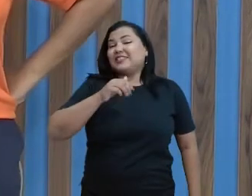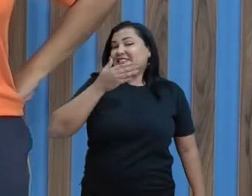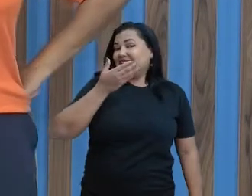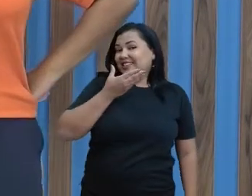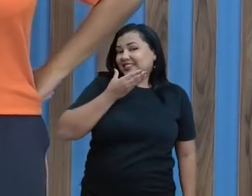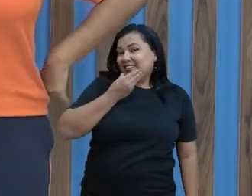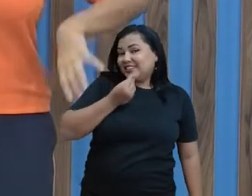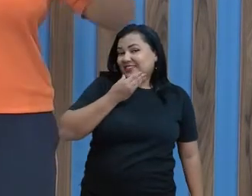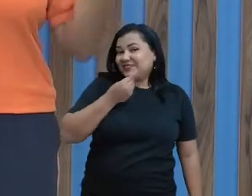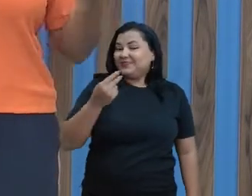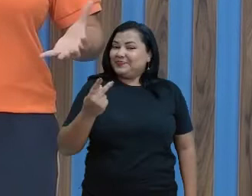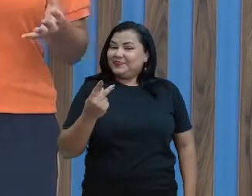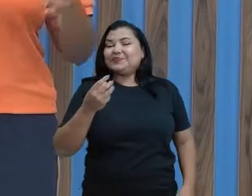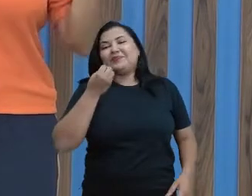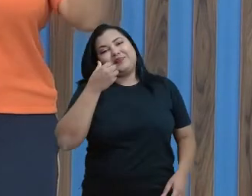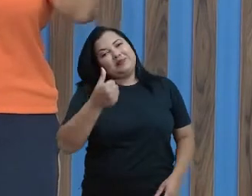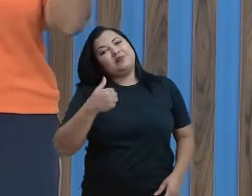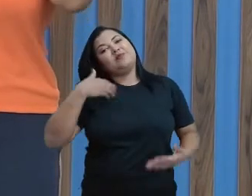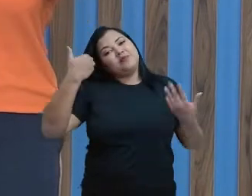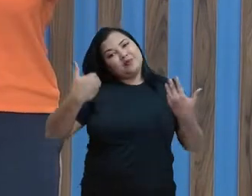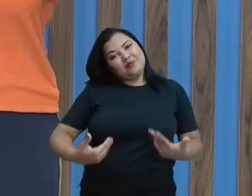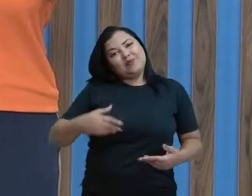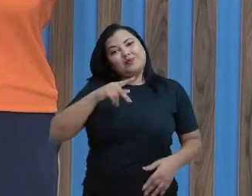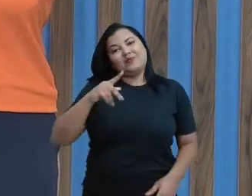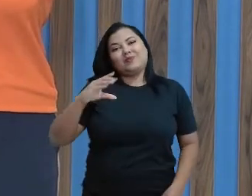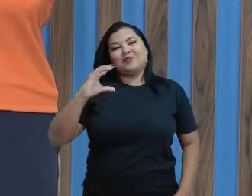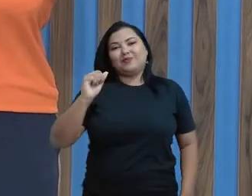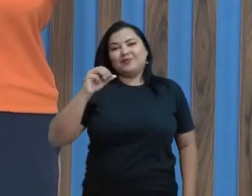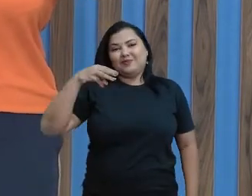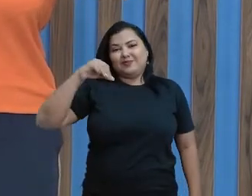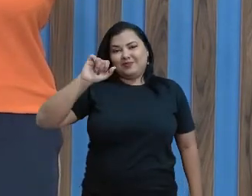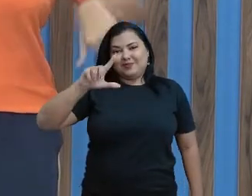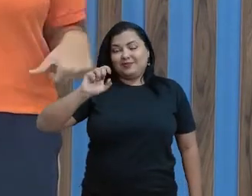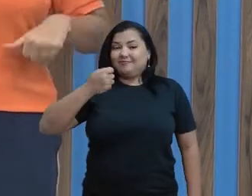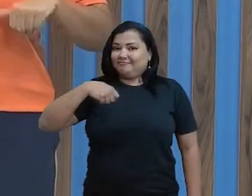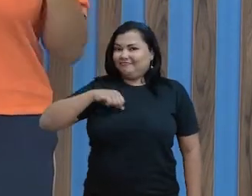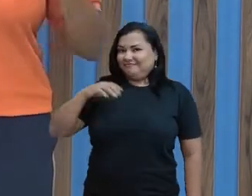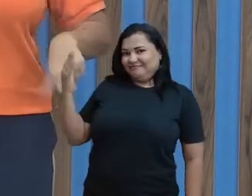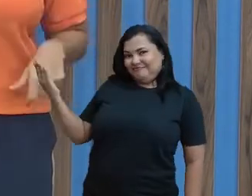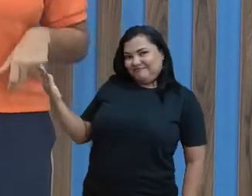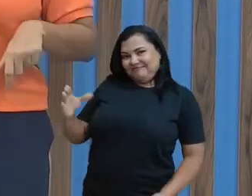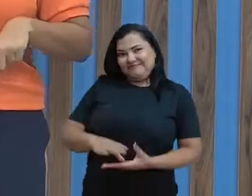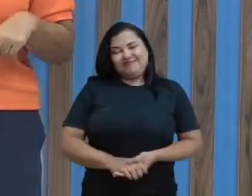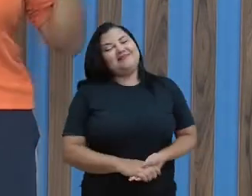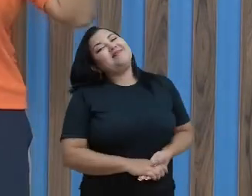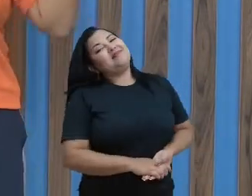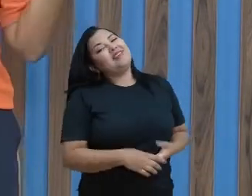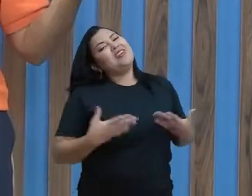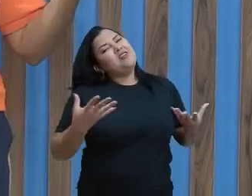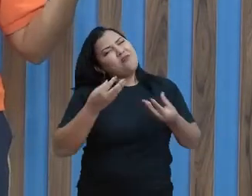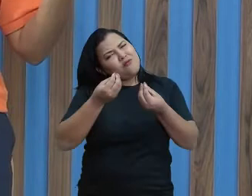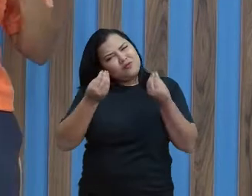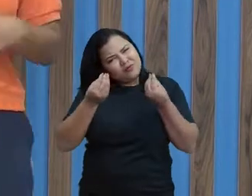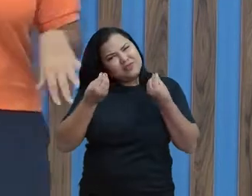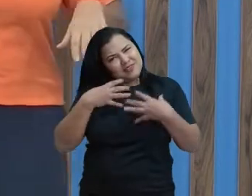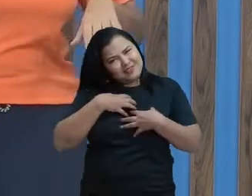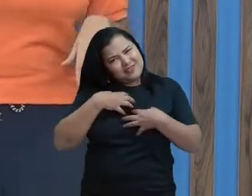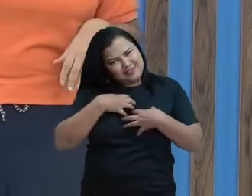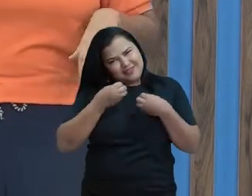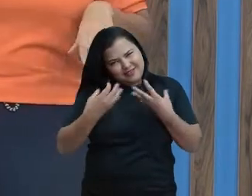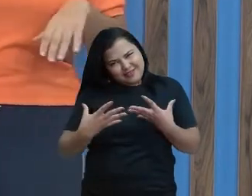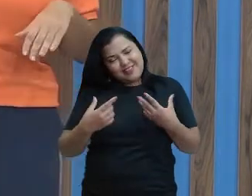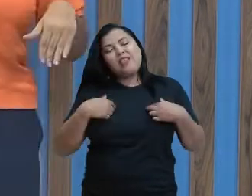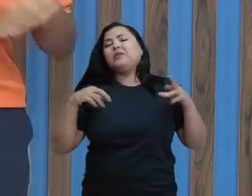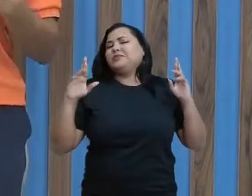meninos, tudo bem? Eu sou Camille Borba e este é o meu sinal. Como vocês estão? Espero que muito bem. Antes